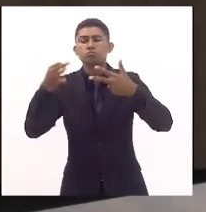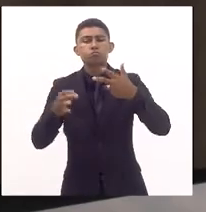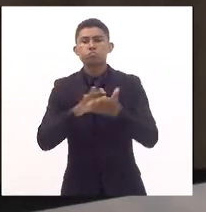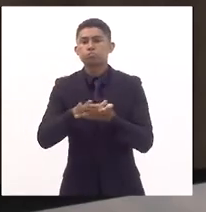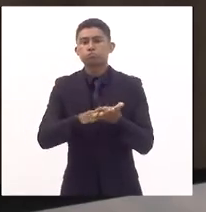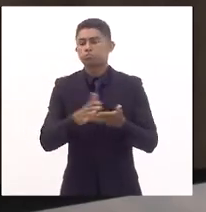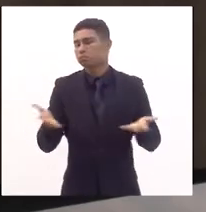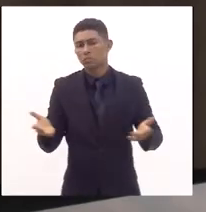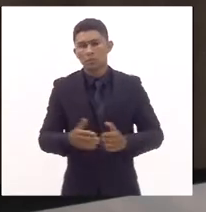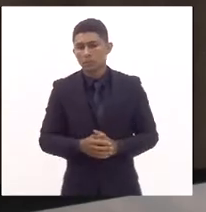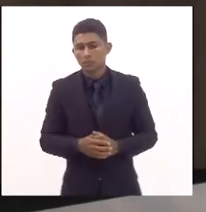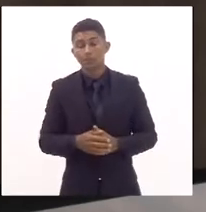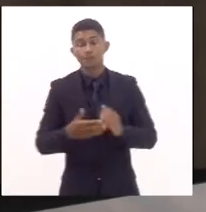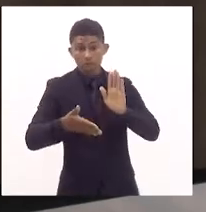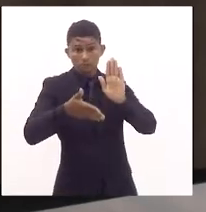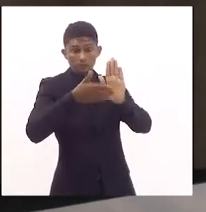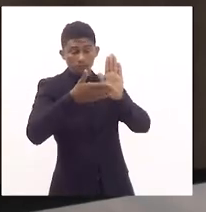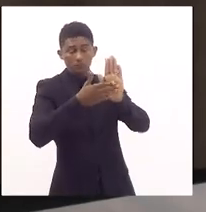que foram